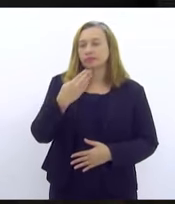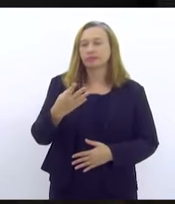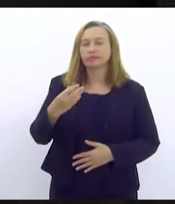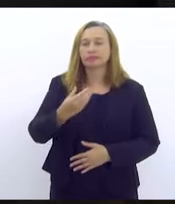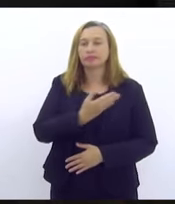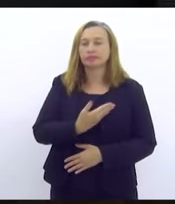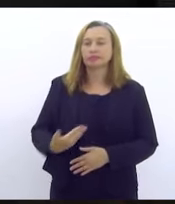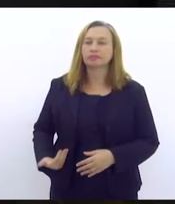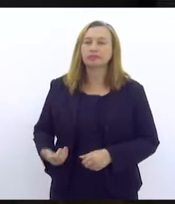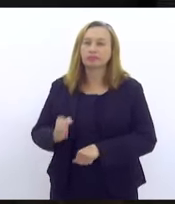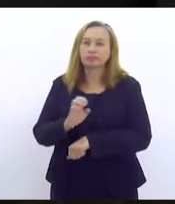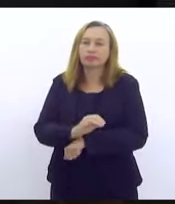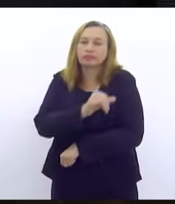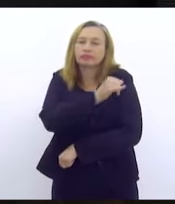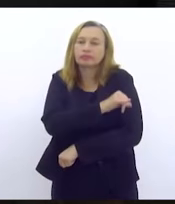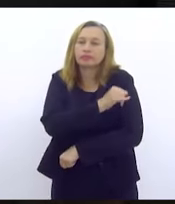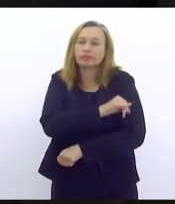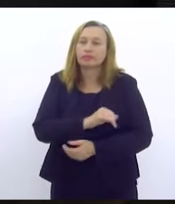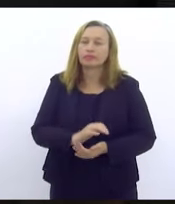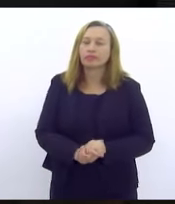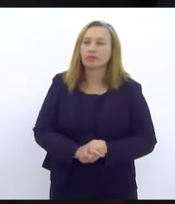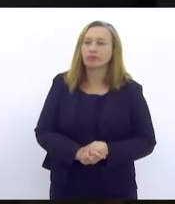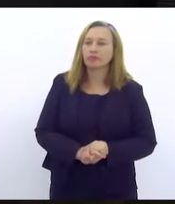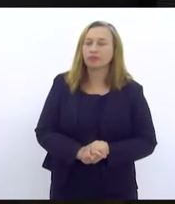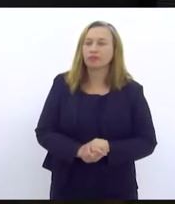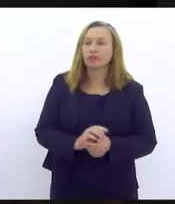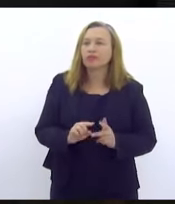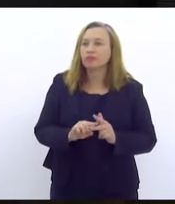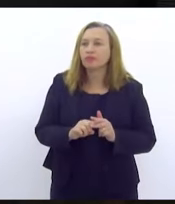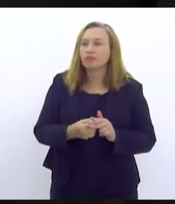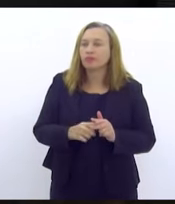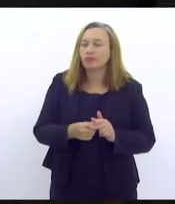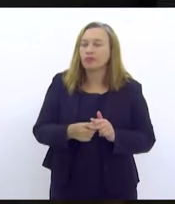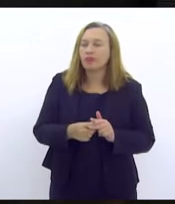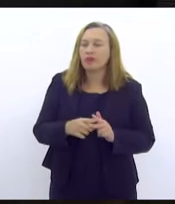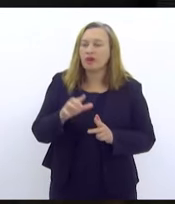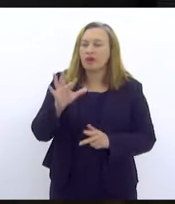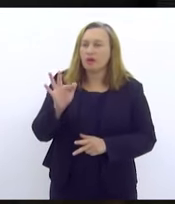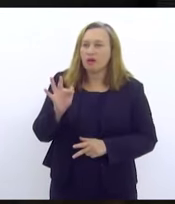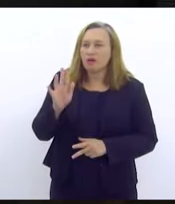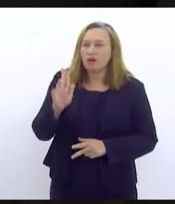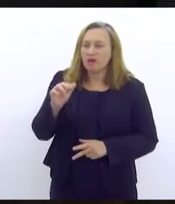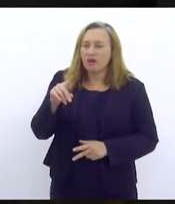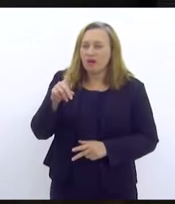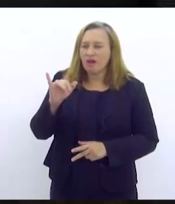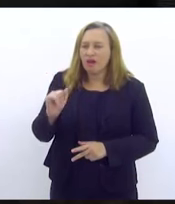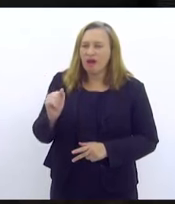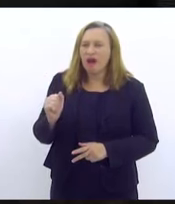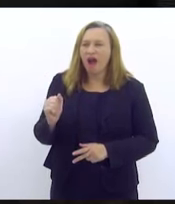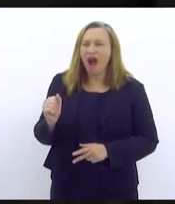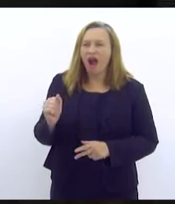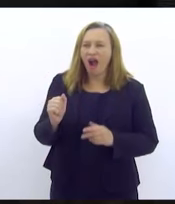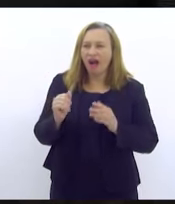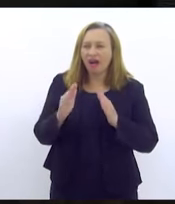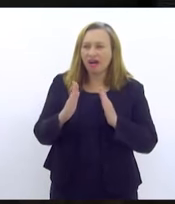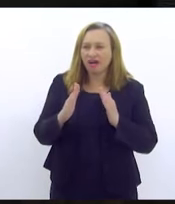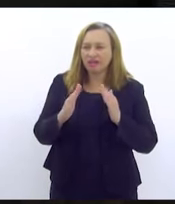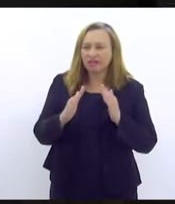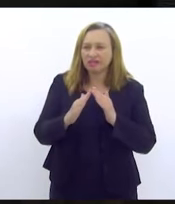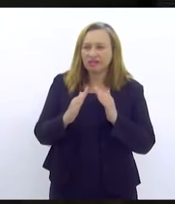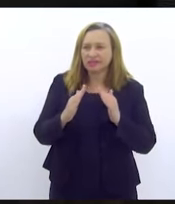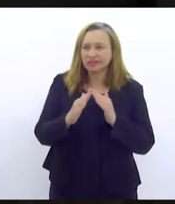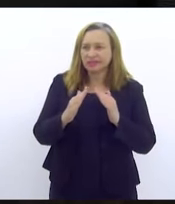governador do Estado do Rio de Janeiro a proceder à regularização fundiária dos imóveis localizados em conjuntos